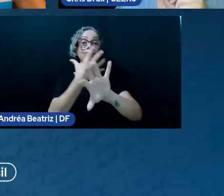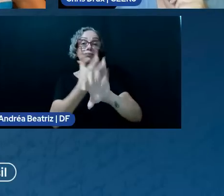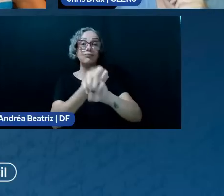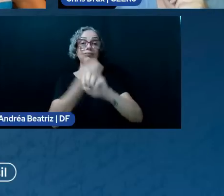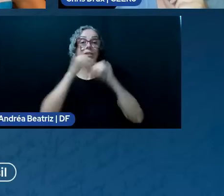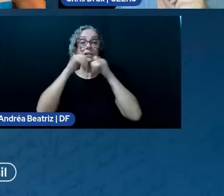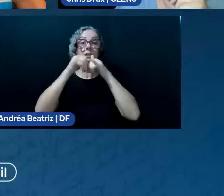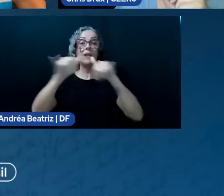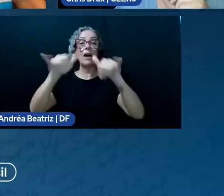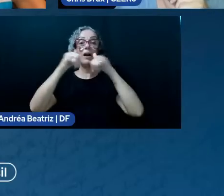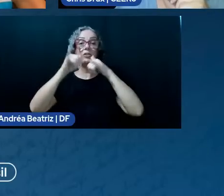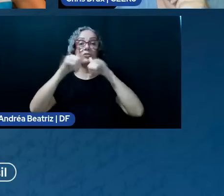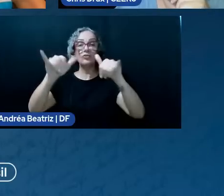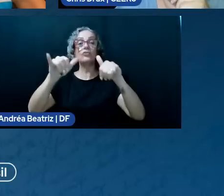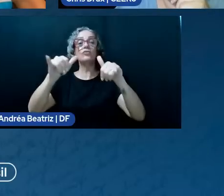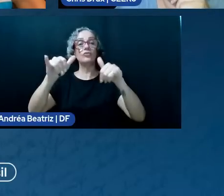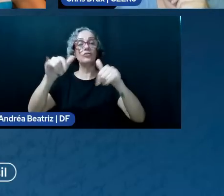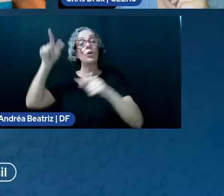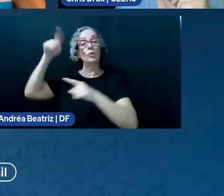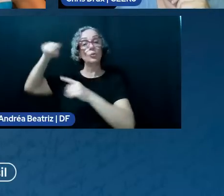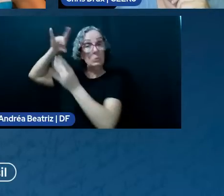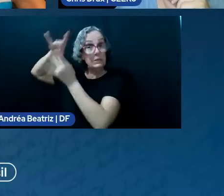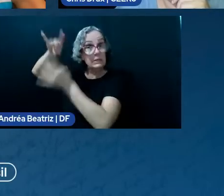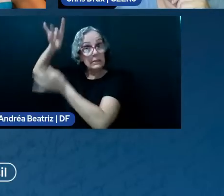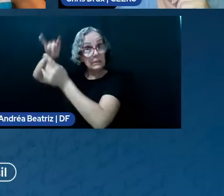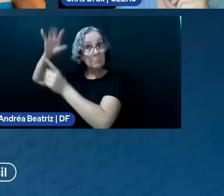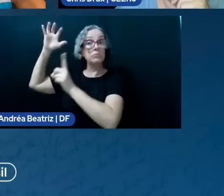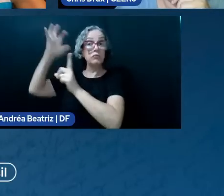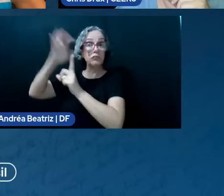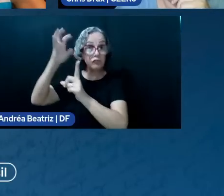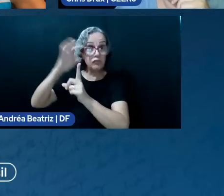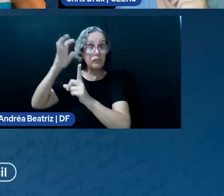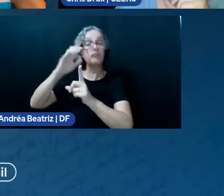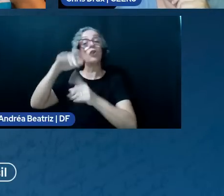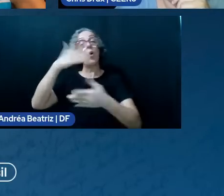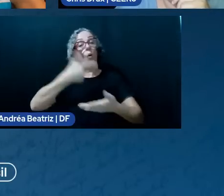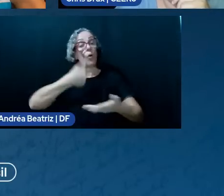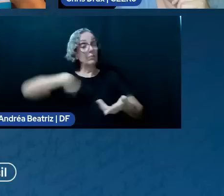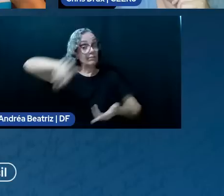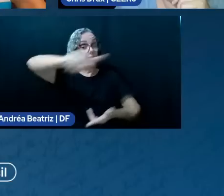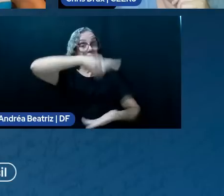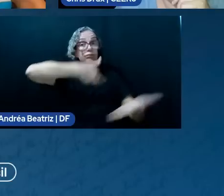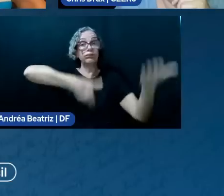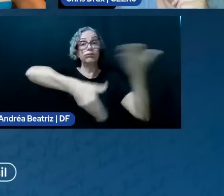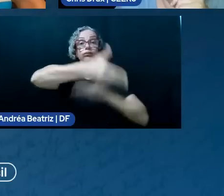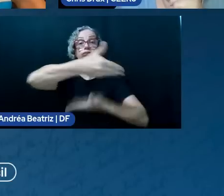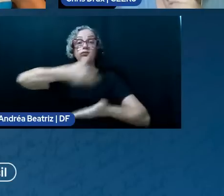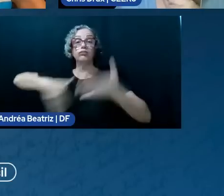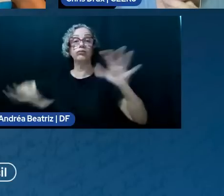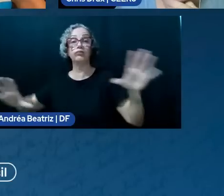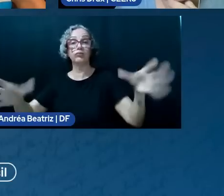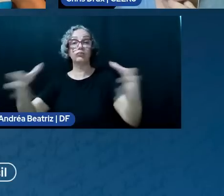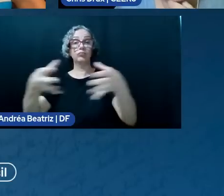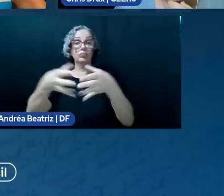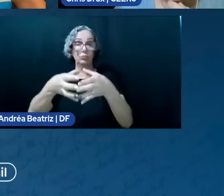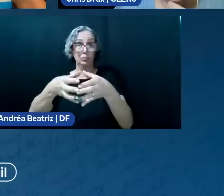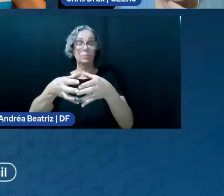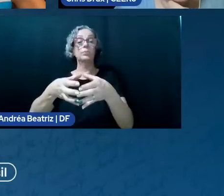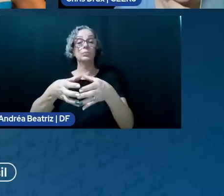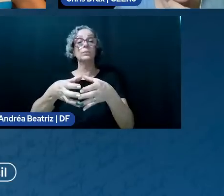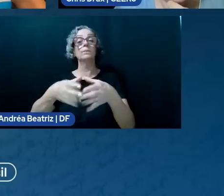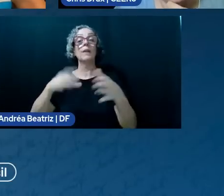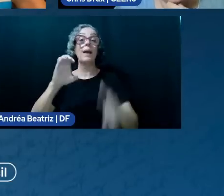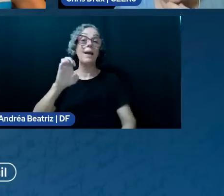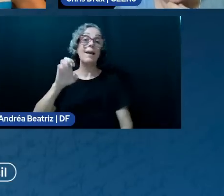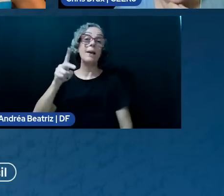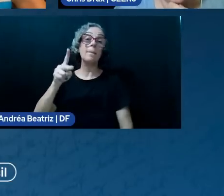energia pelos espíritos ou através de alguma espécie de processo hipnótico. Em relação à epilepsia, né, nós teríamos